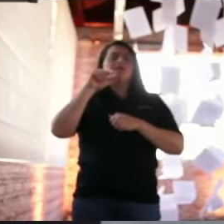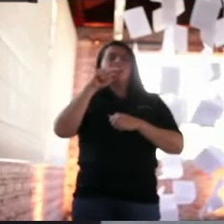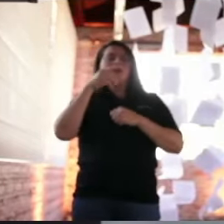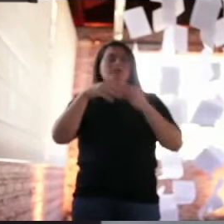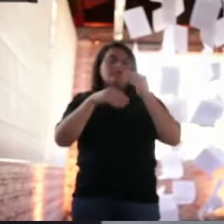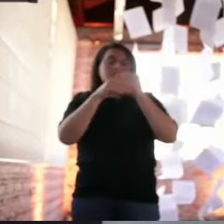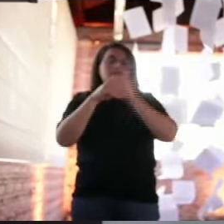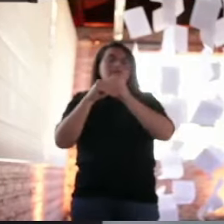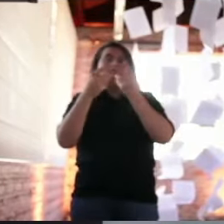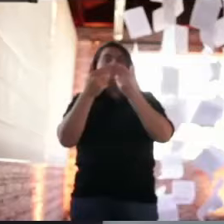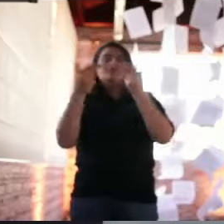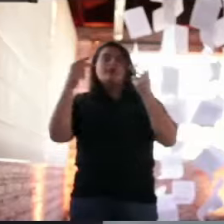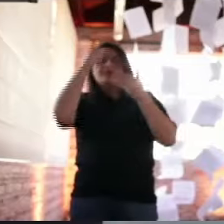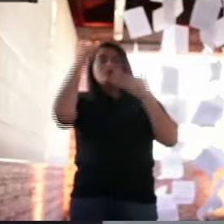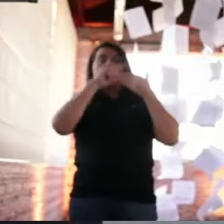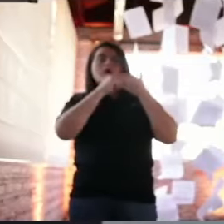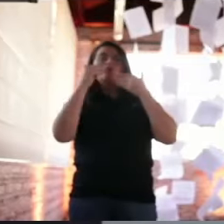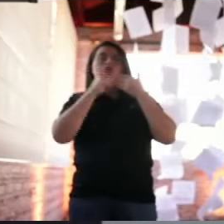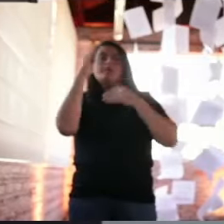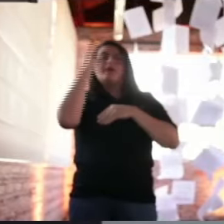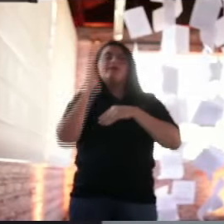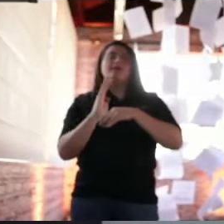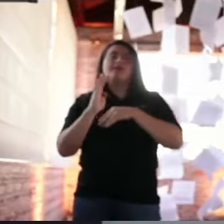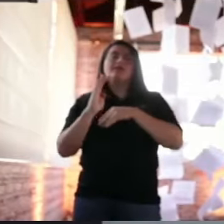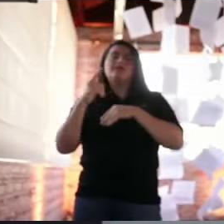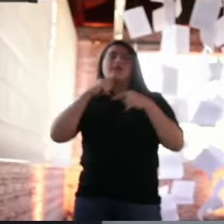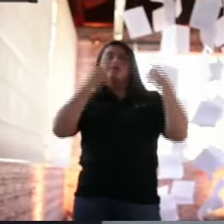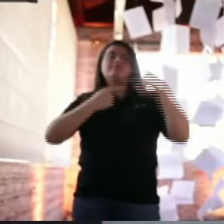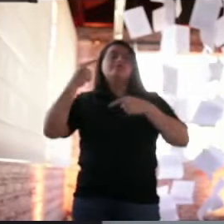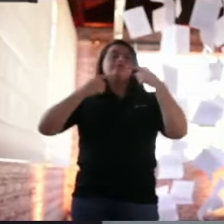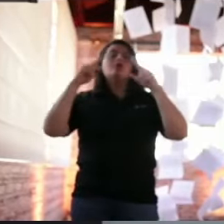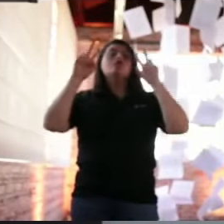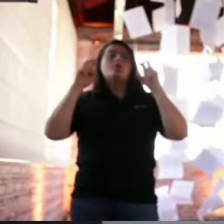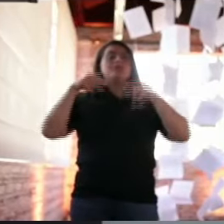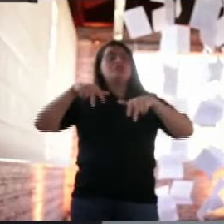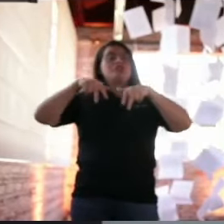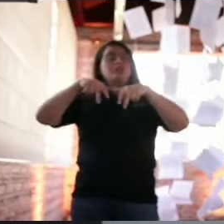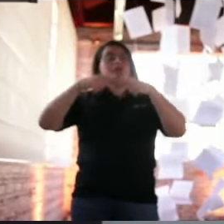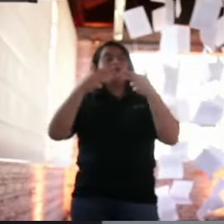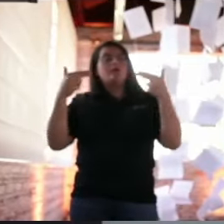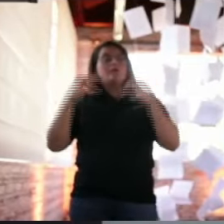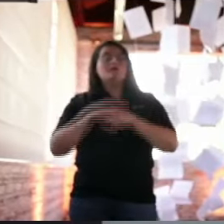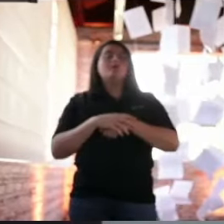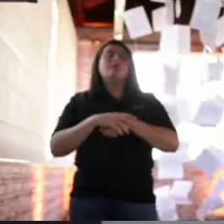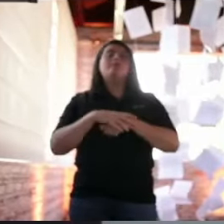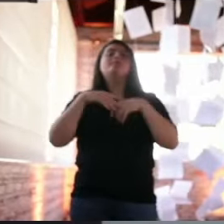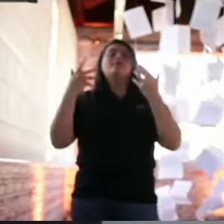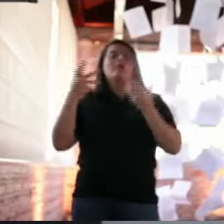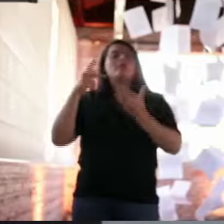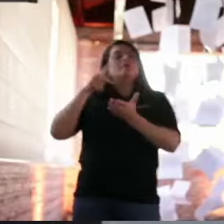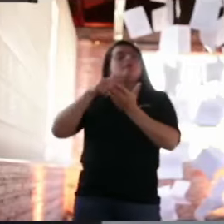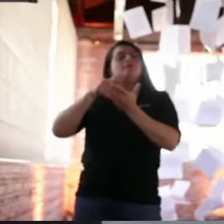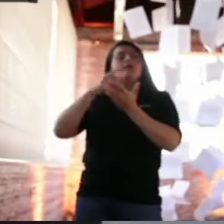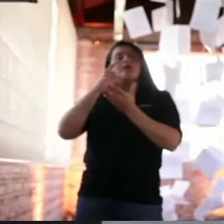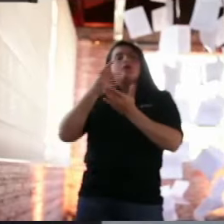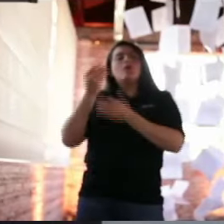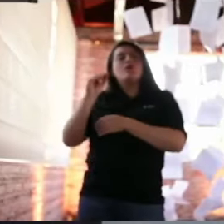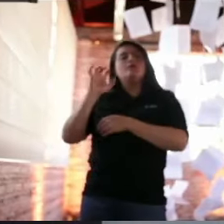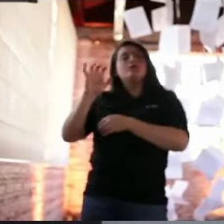de vários autores brasileiros que estão discutindo a questão de gênero então e tão realmente botando isso para trabalhar